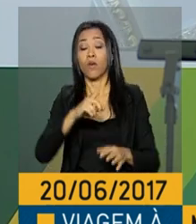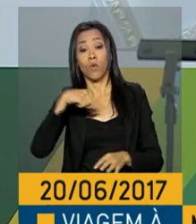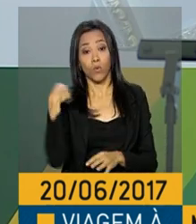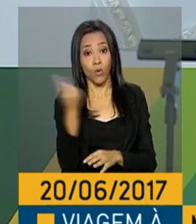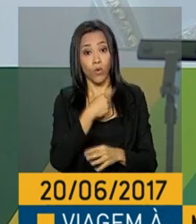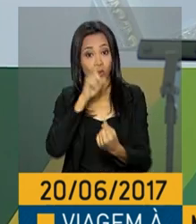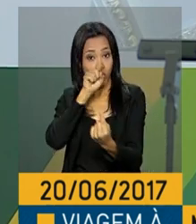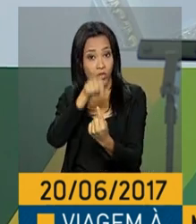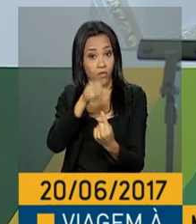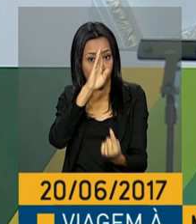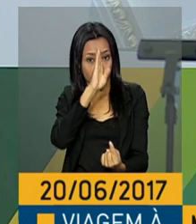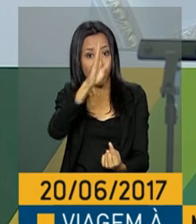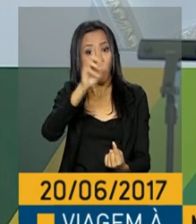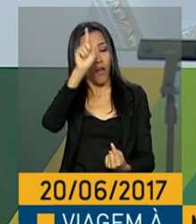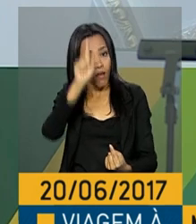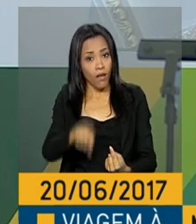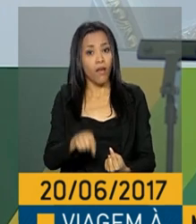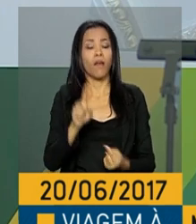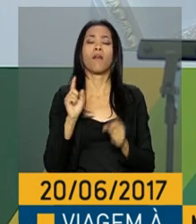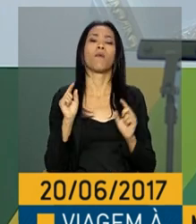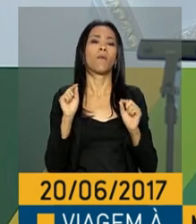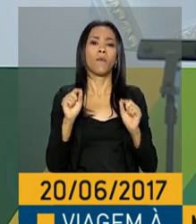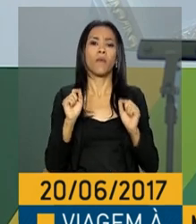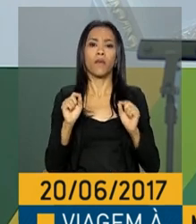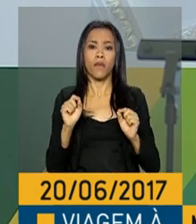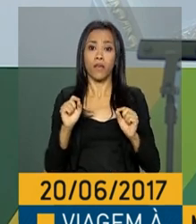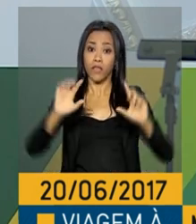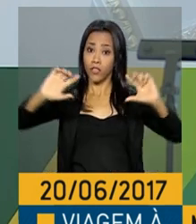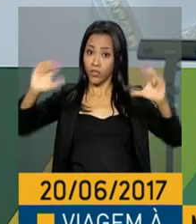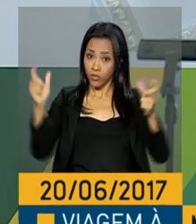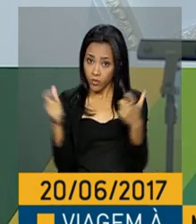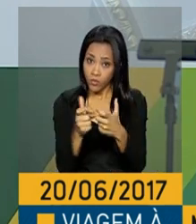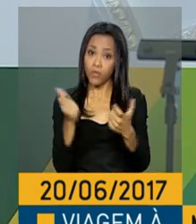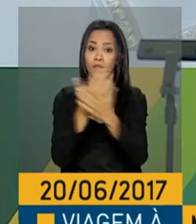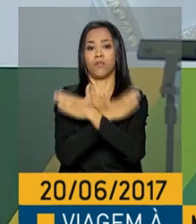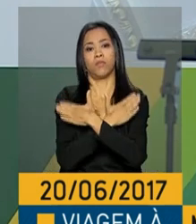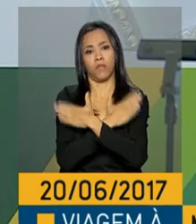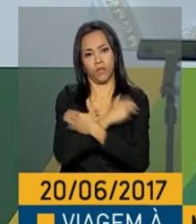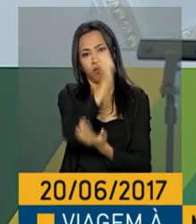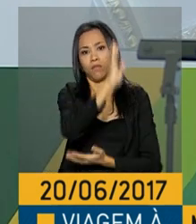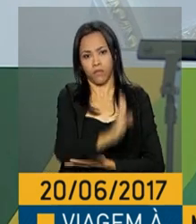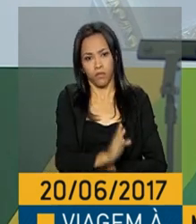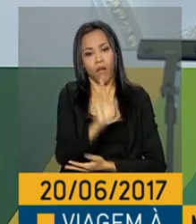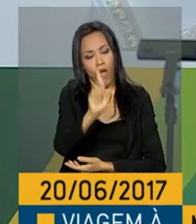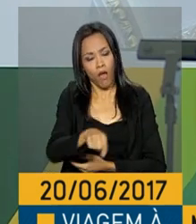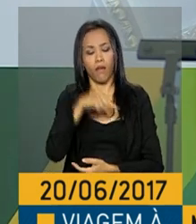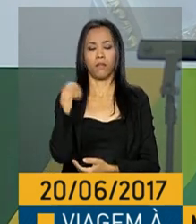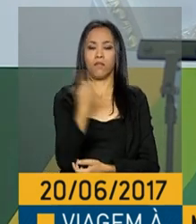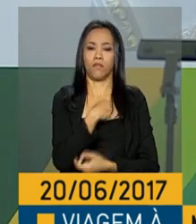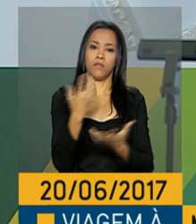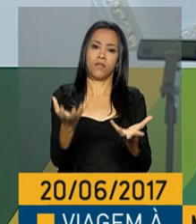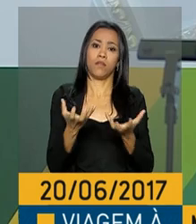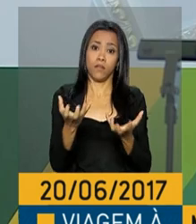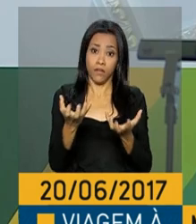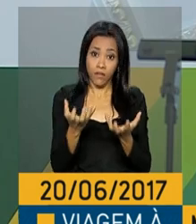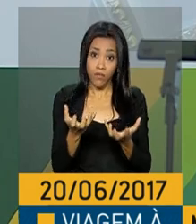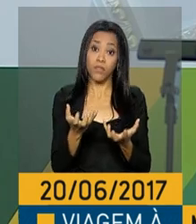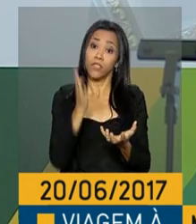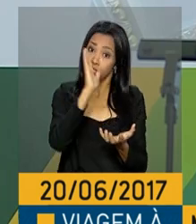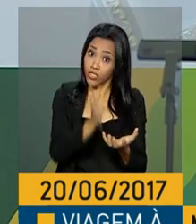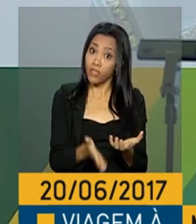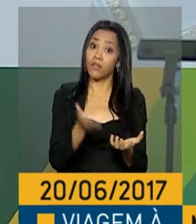como objetivo é exata e precisamente o combate ao desemprego. É isso que nós queremos no nosso país, combate que já